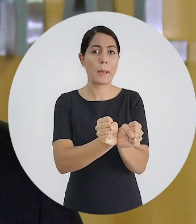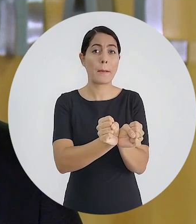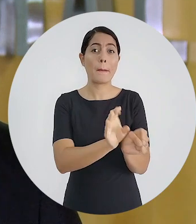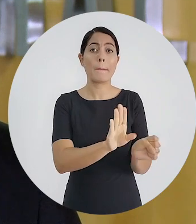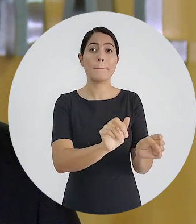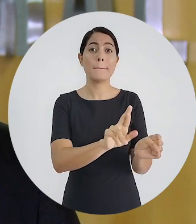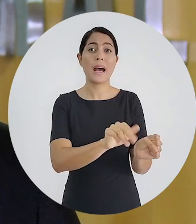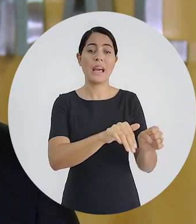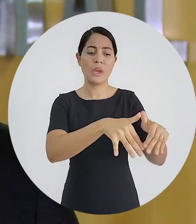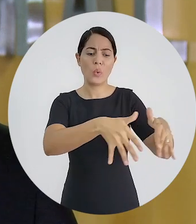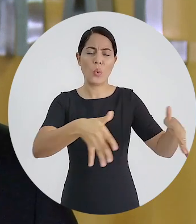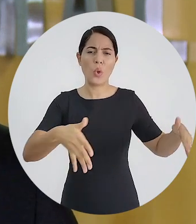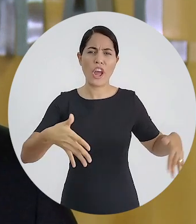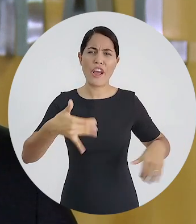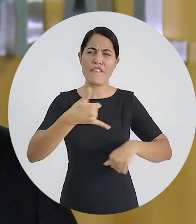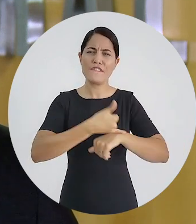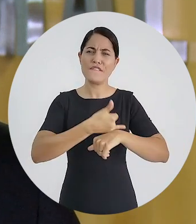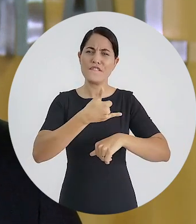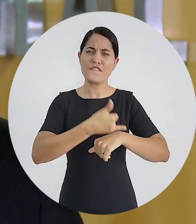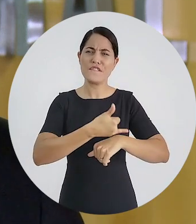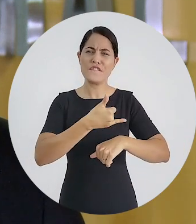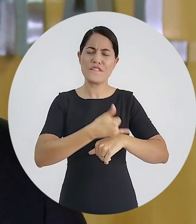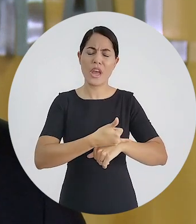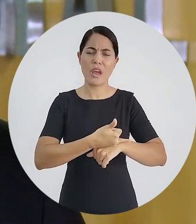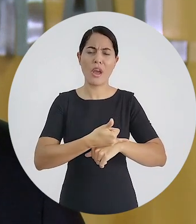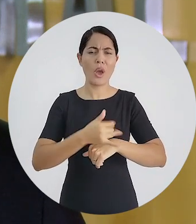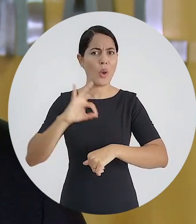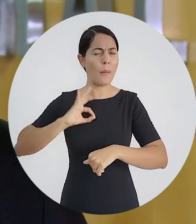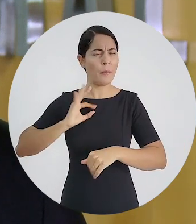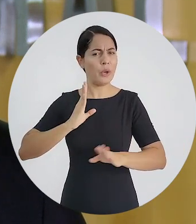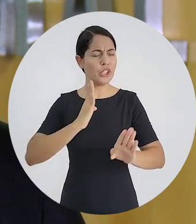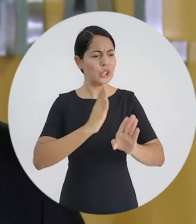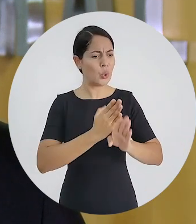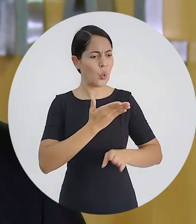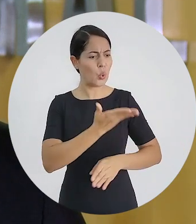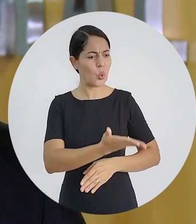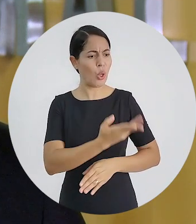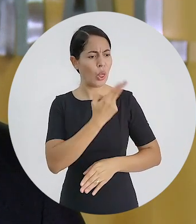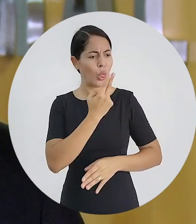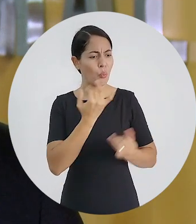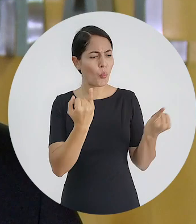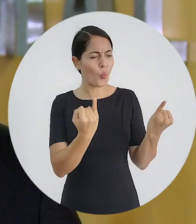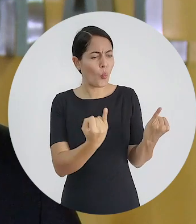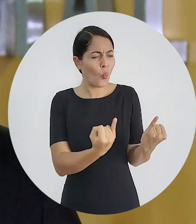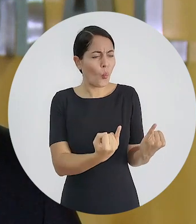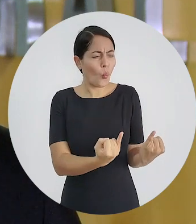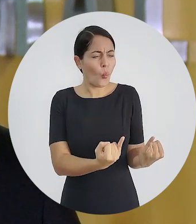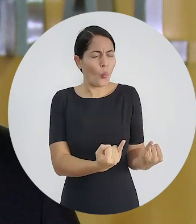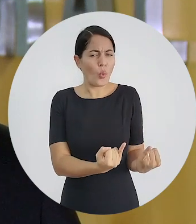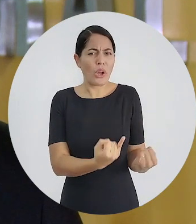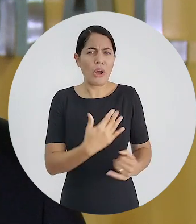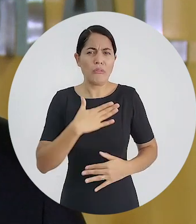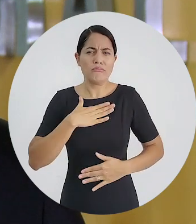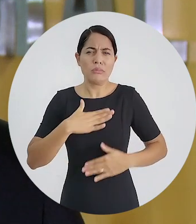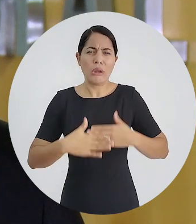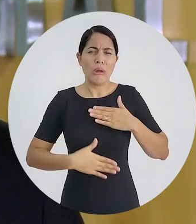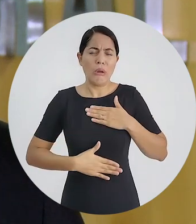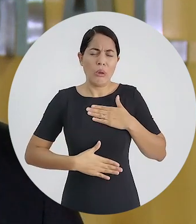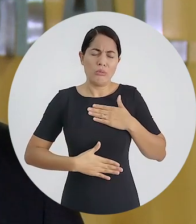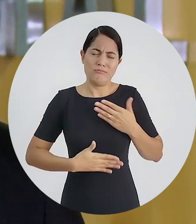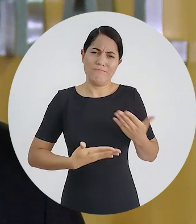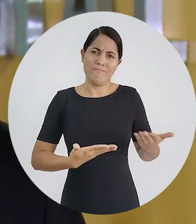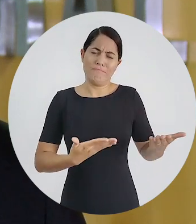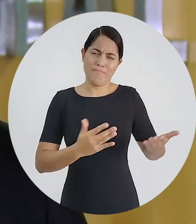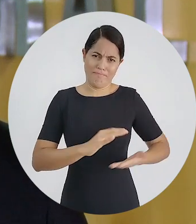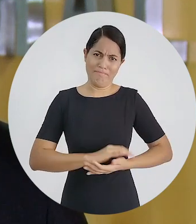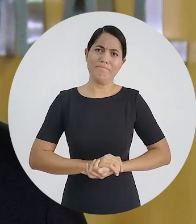e apresentava sinais de desnutrição. Sobre o assunto, nós conversamos com a Comissão Nacional de Direitos Humanos e com a